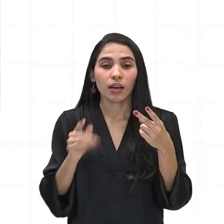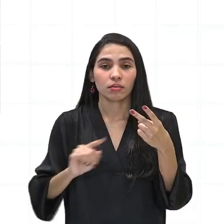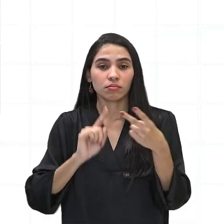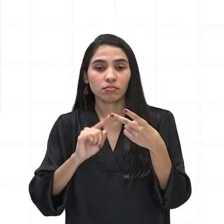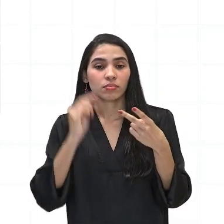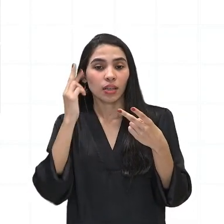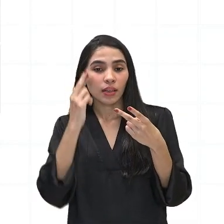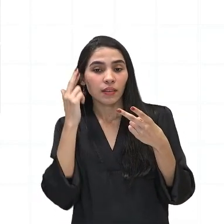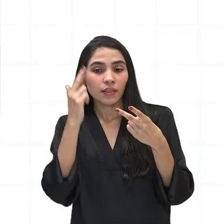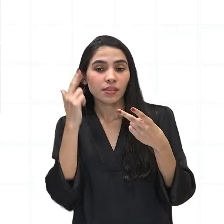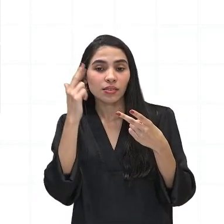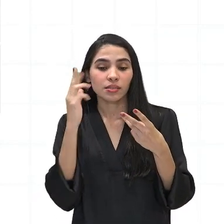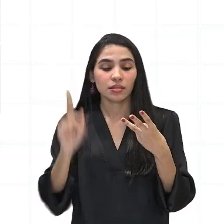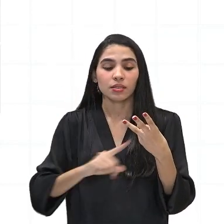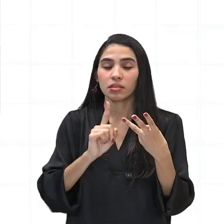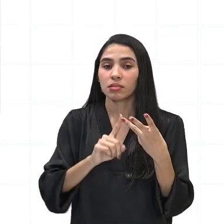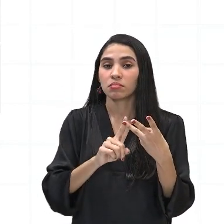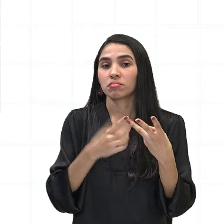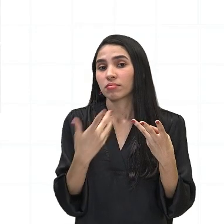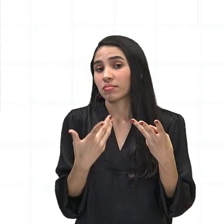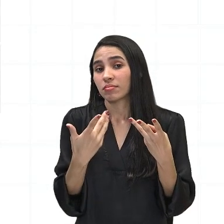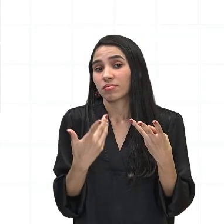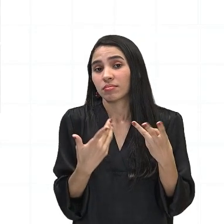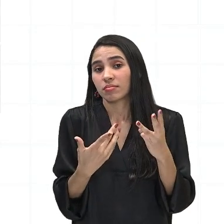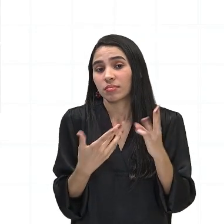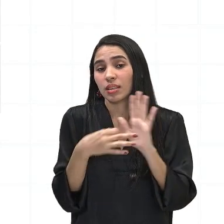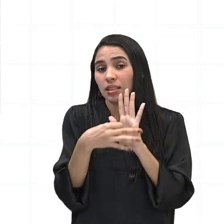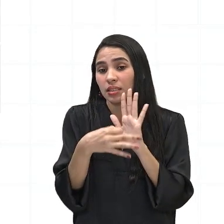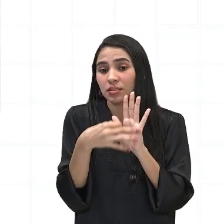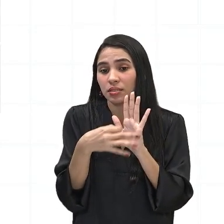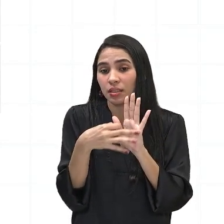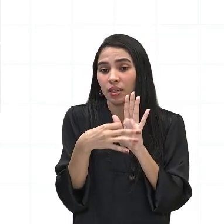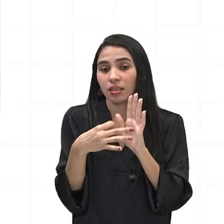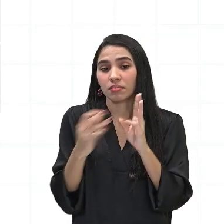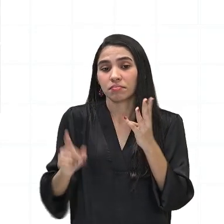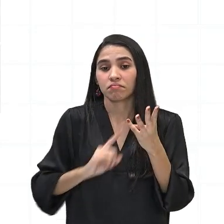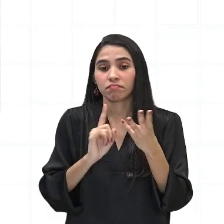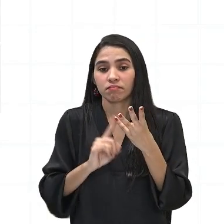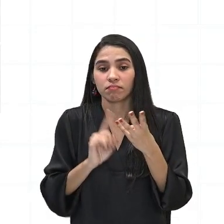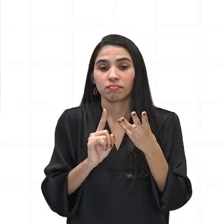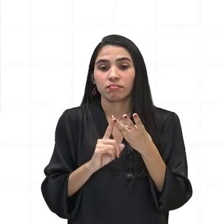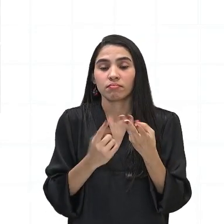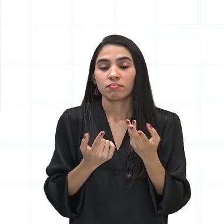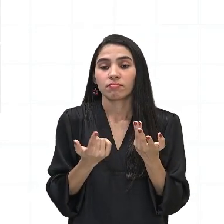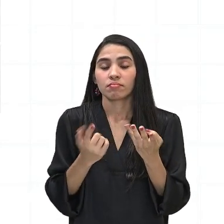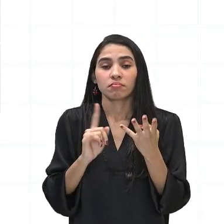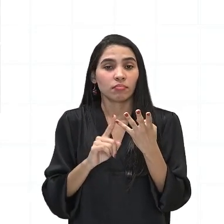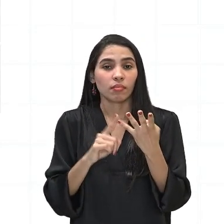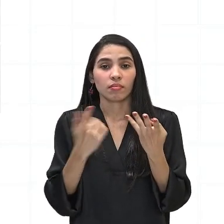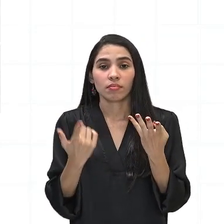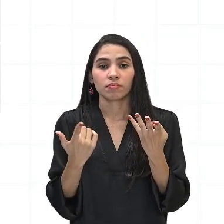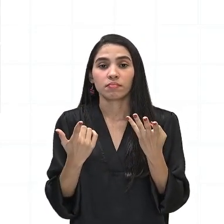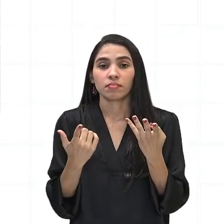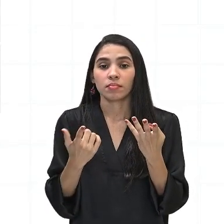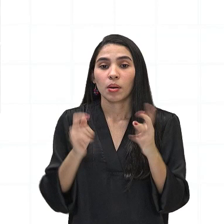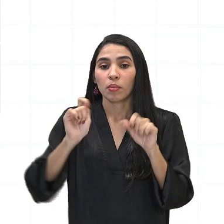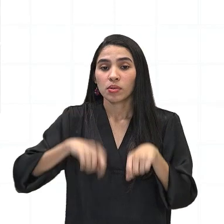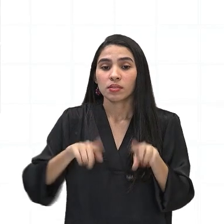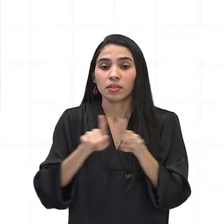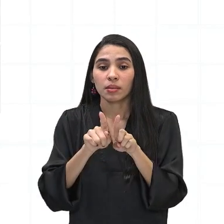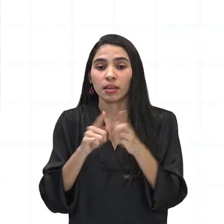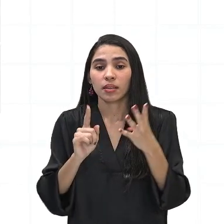aquela flor para casa, aquela flor com o tempo deixou de ter a sua vida e, portanto, a sua beleza.